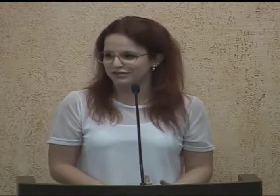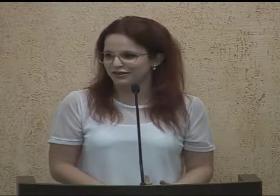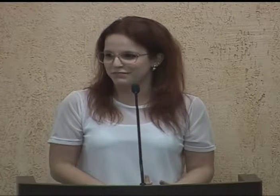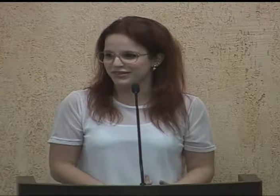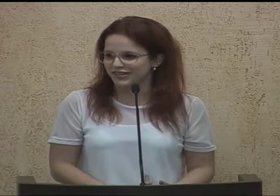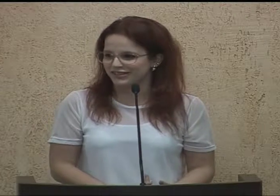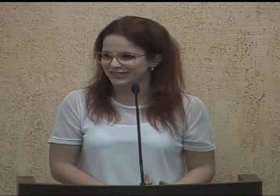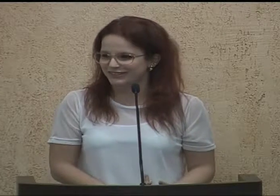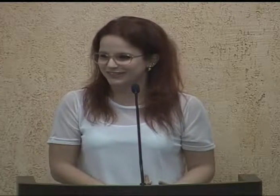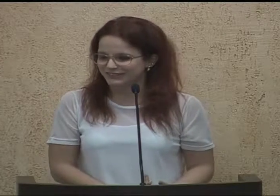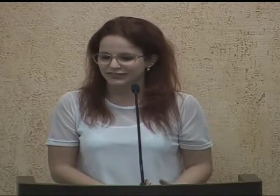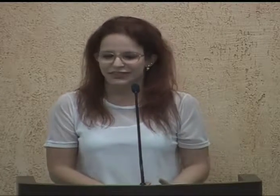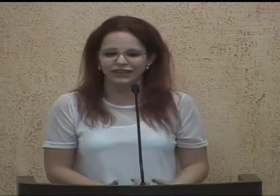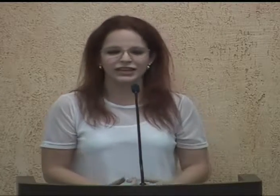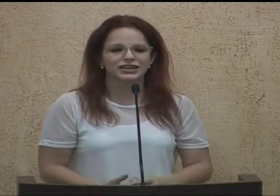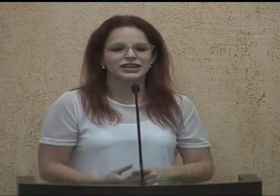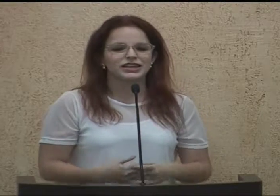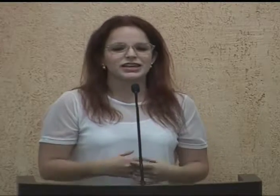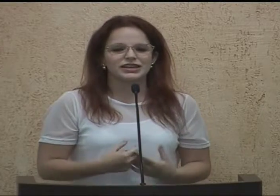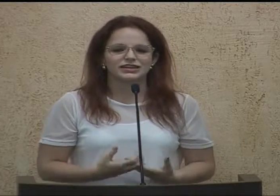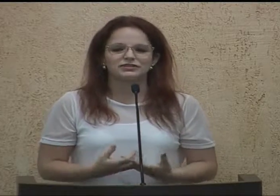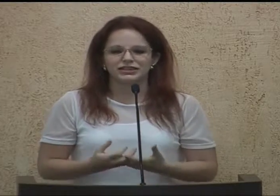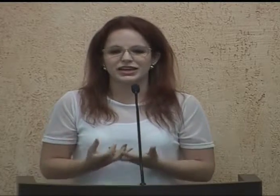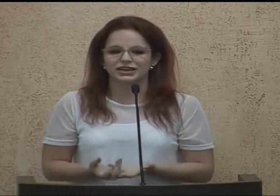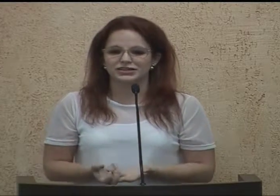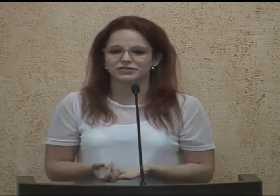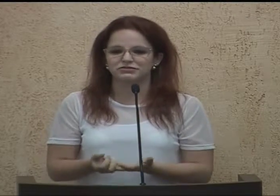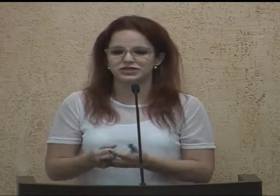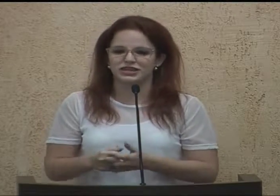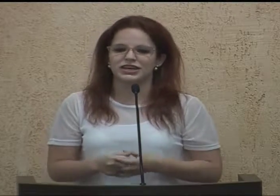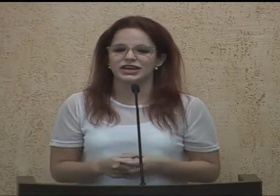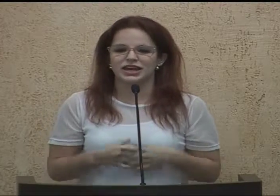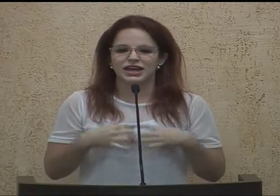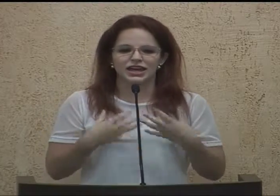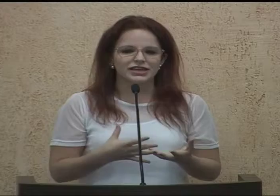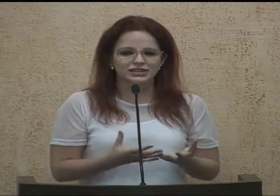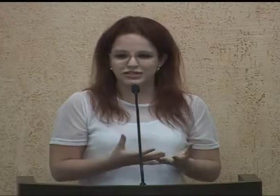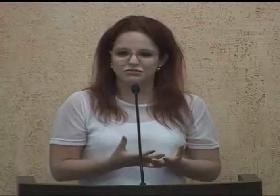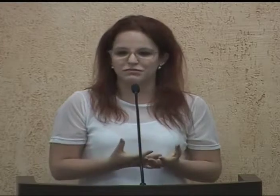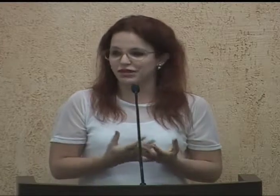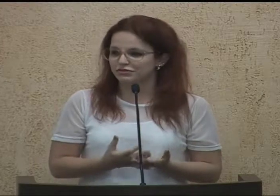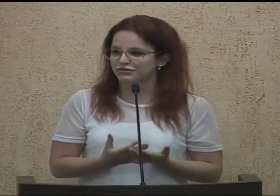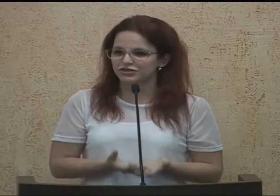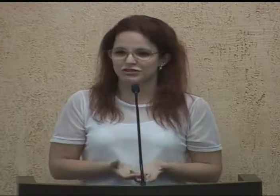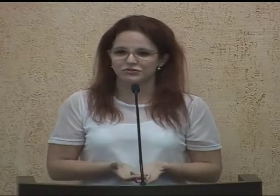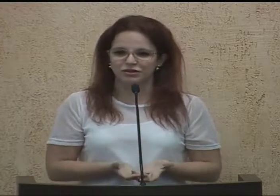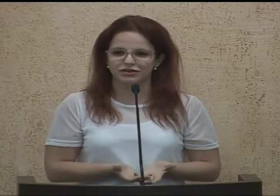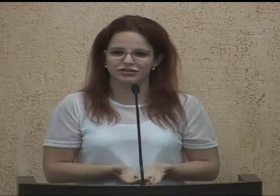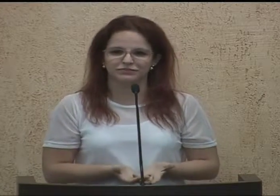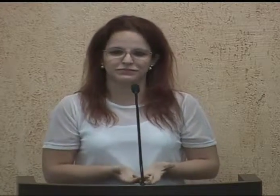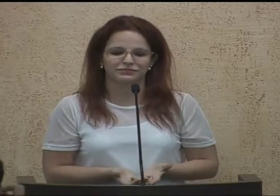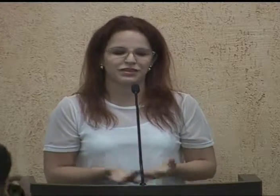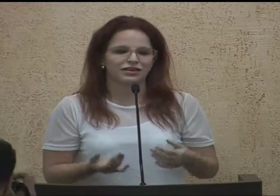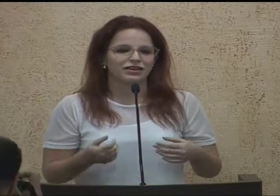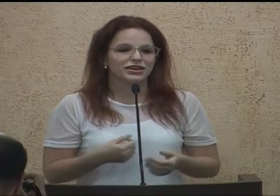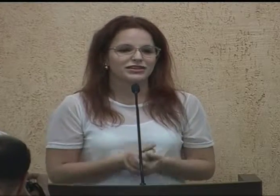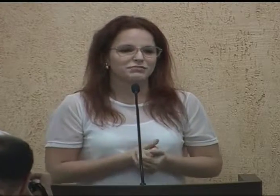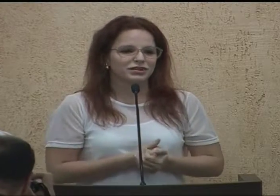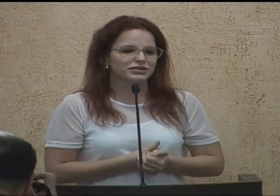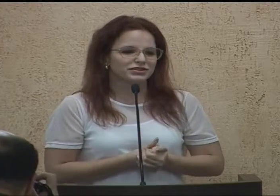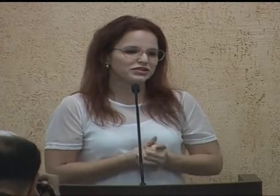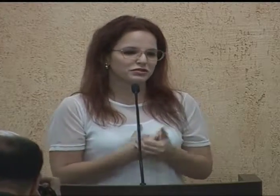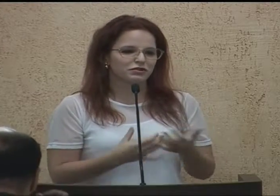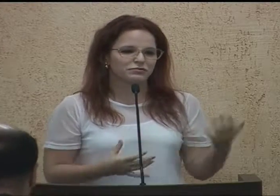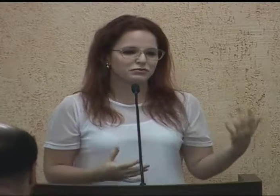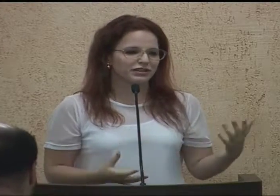contaram essa história para a gente? Então, tem a questão de que esses instrumentos hoje não mostram. E